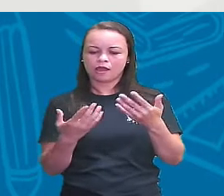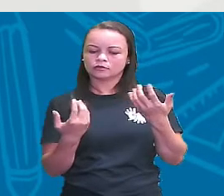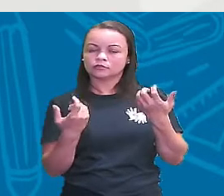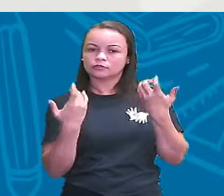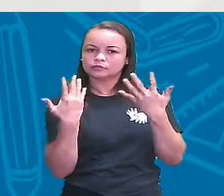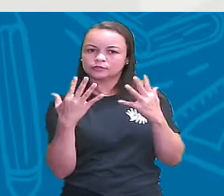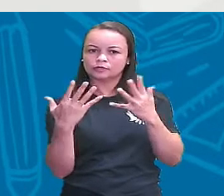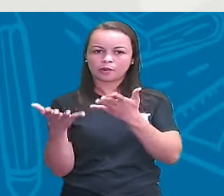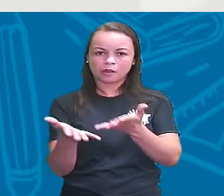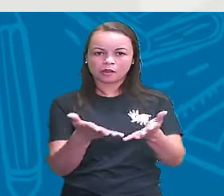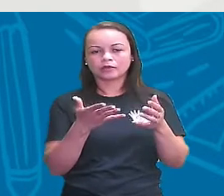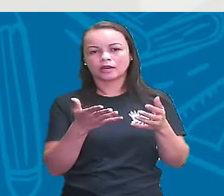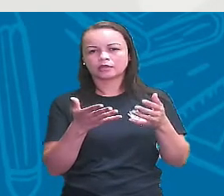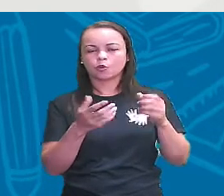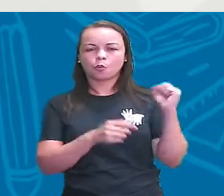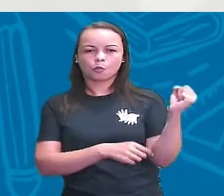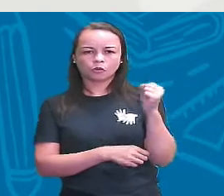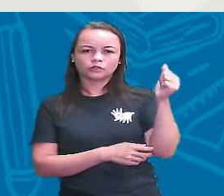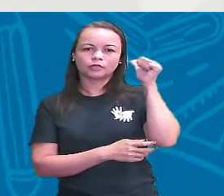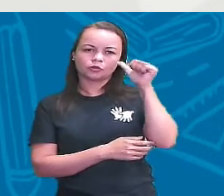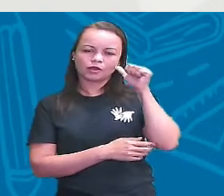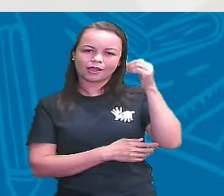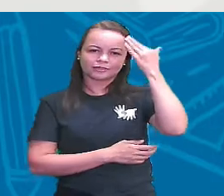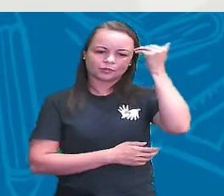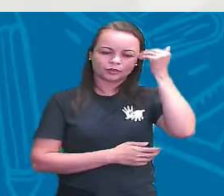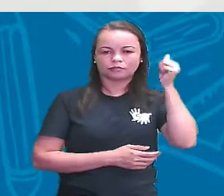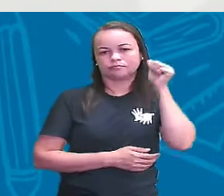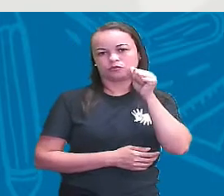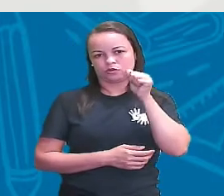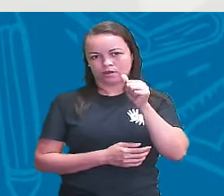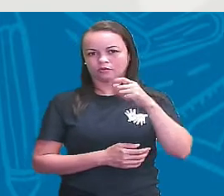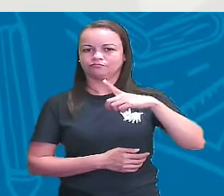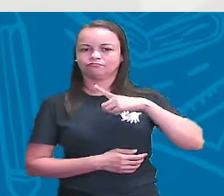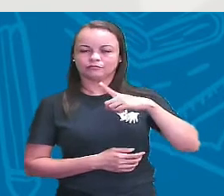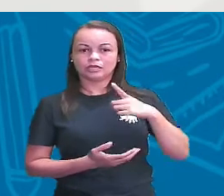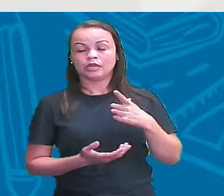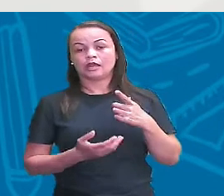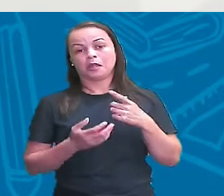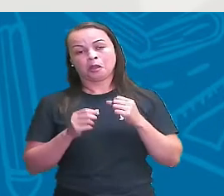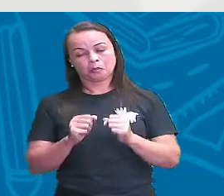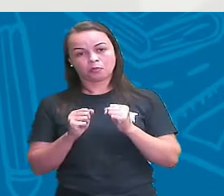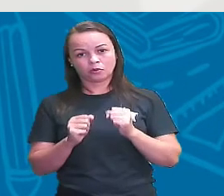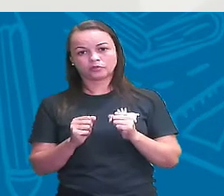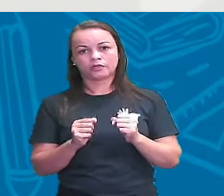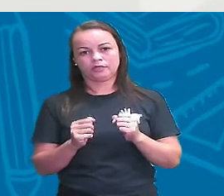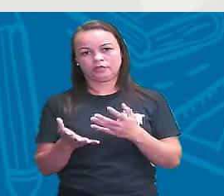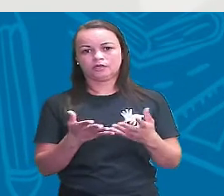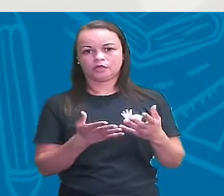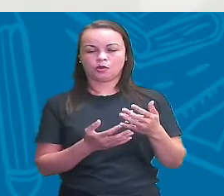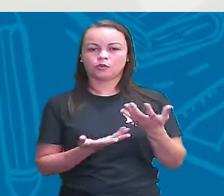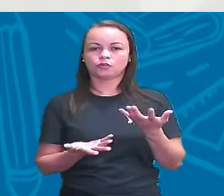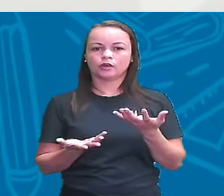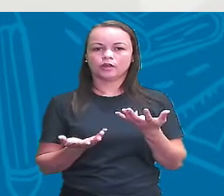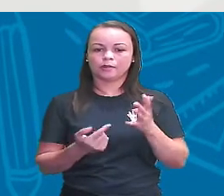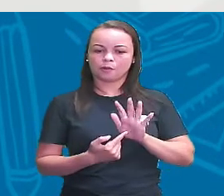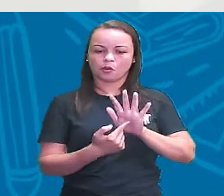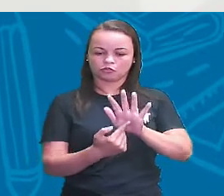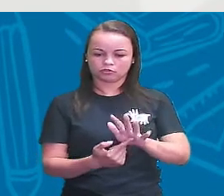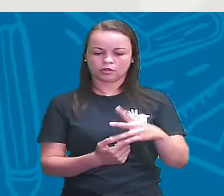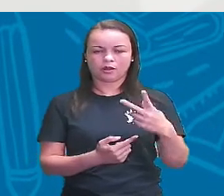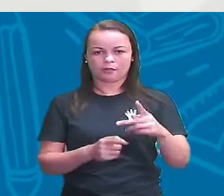poder dessa mulher, a sabedoria que as mulheres tinham e que poderiam trazer, para essa